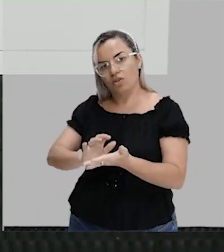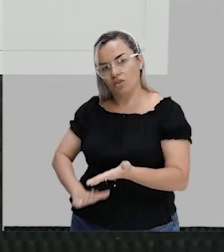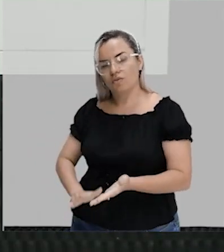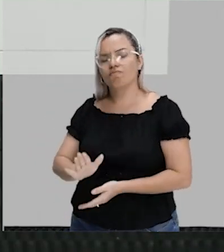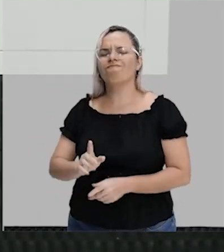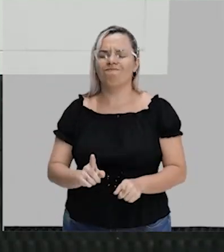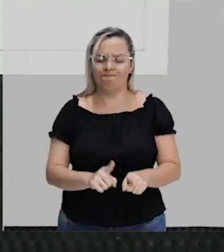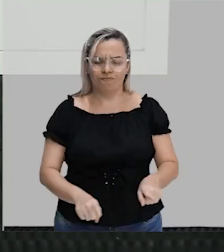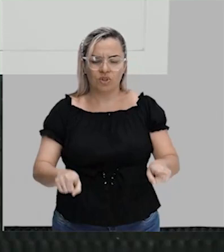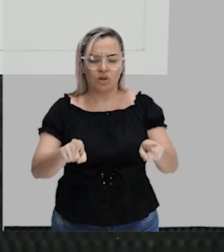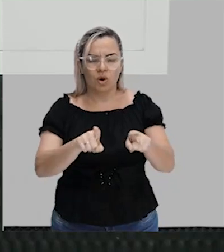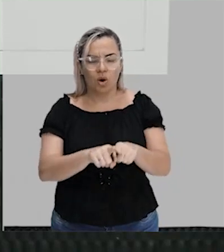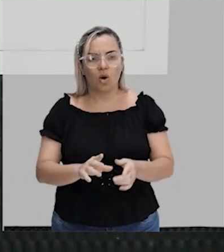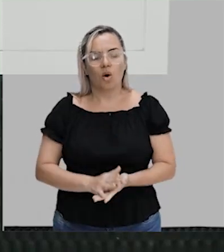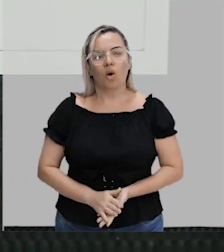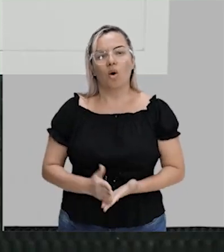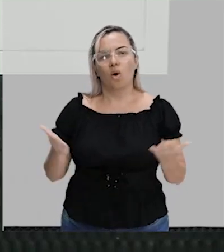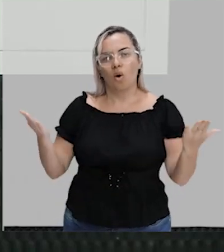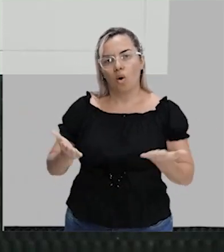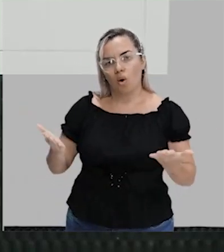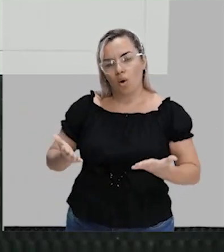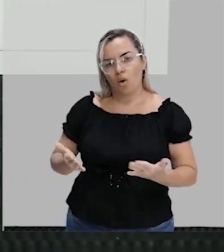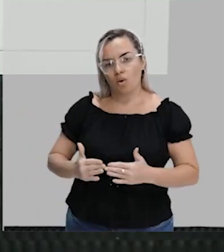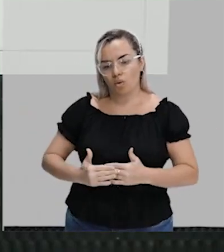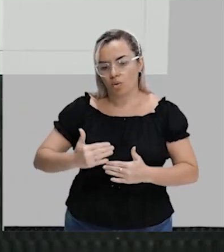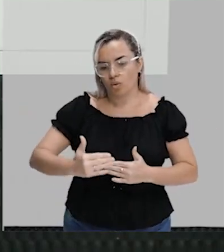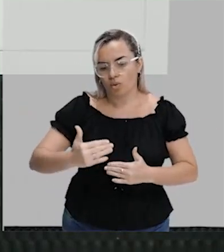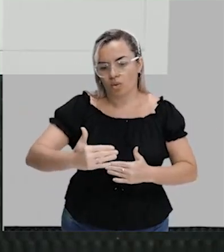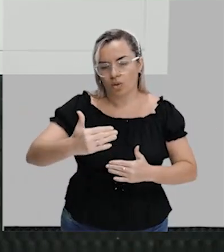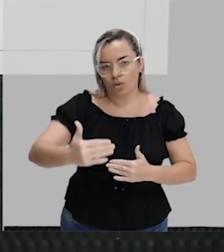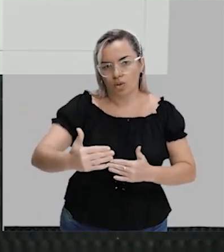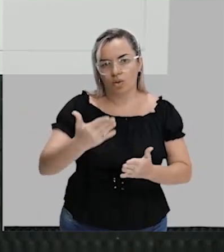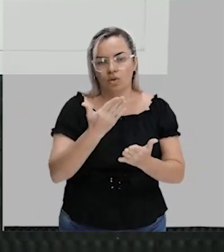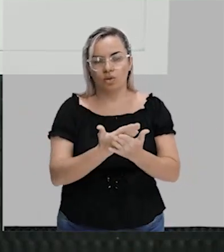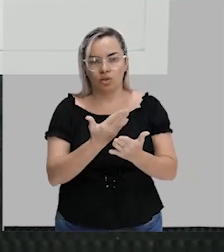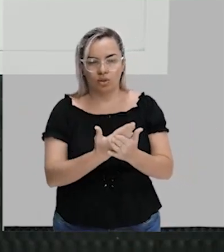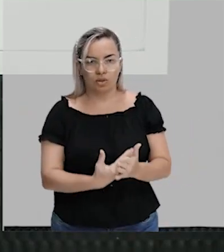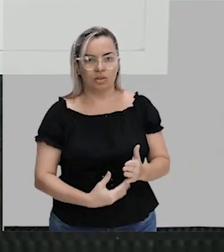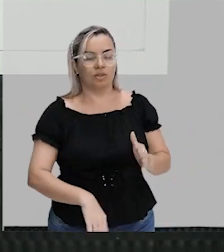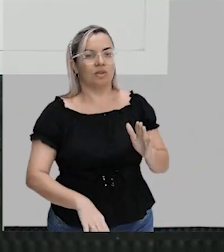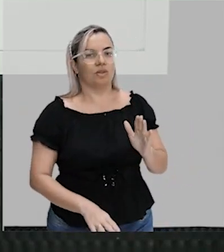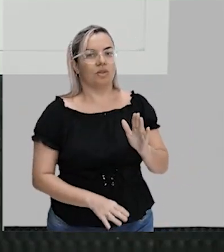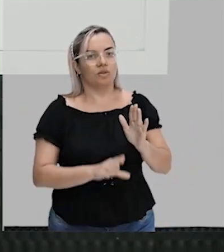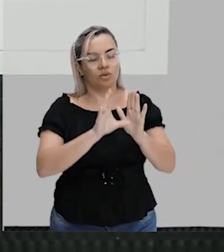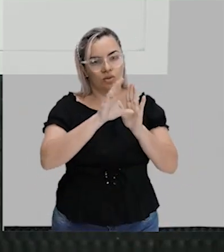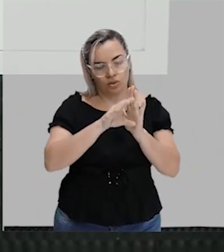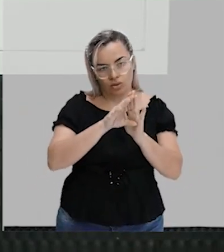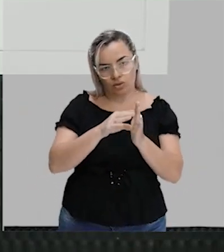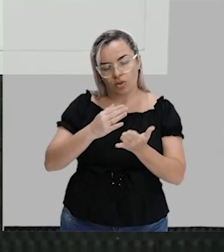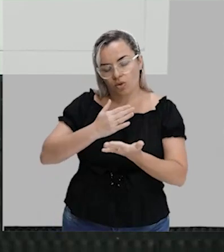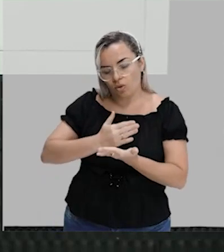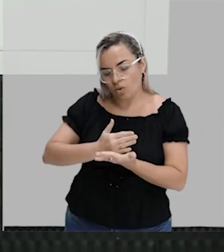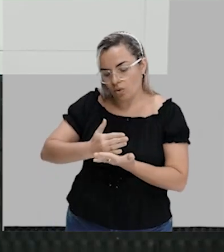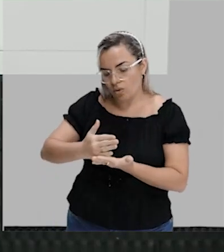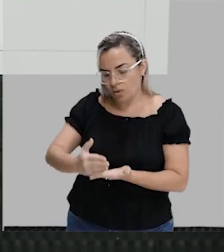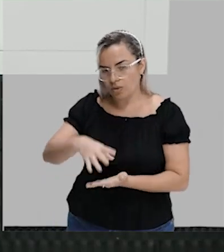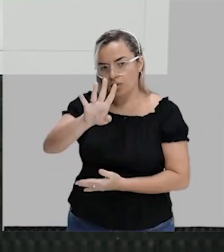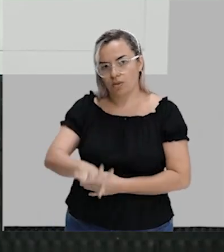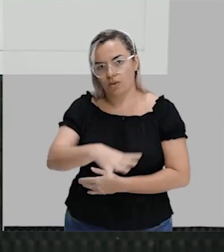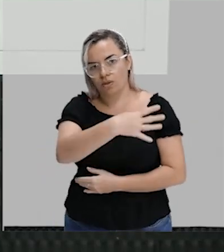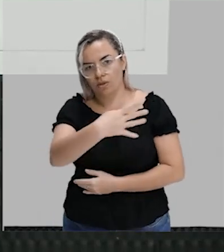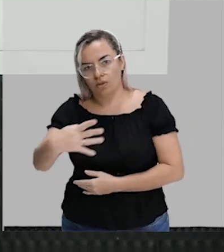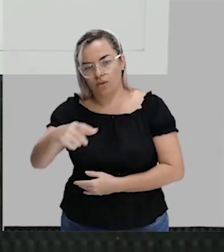Hoje a gente vai dar continuidade né o estudo das matrizes falando de igualdade tá igualdade Matriz que vai